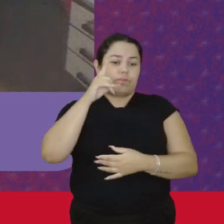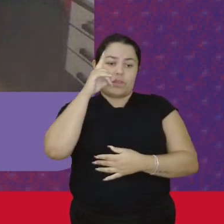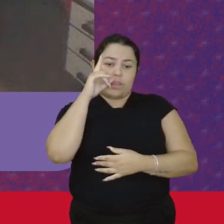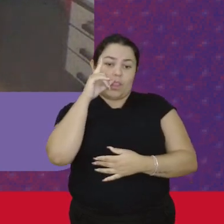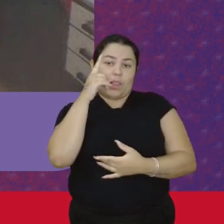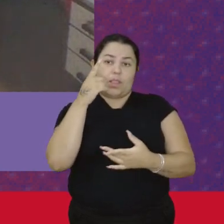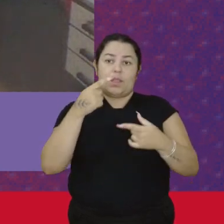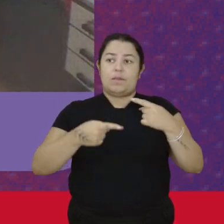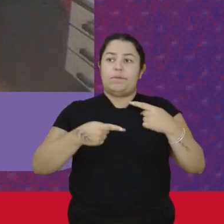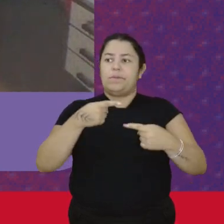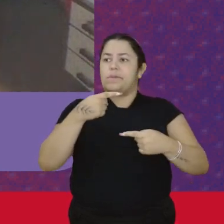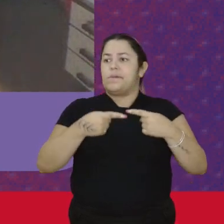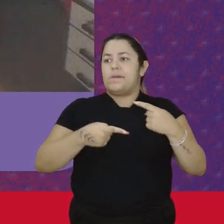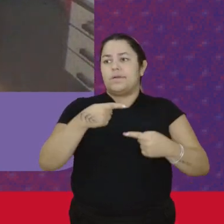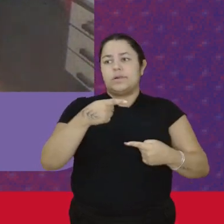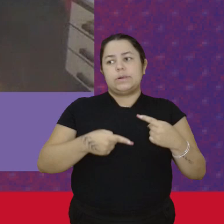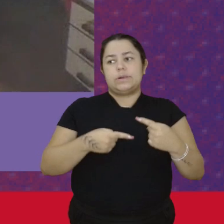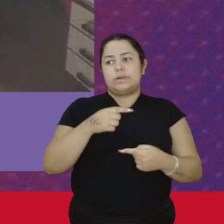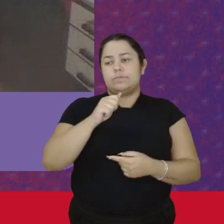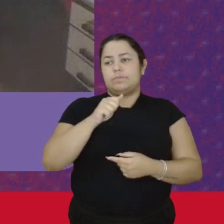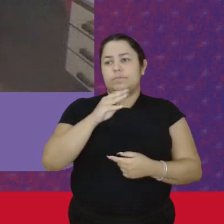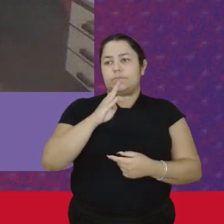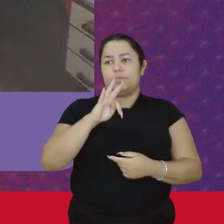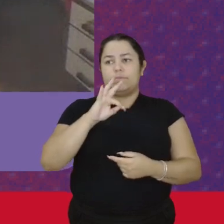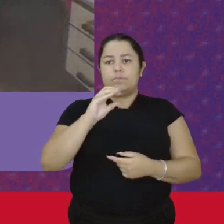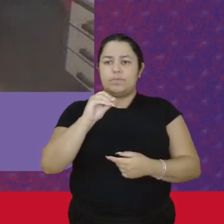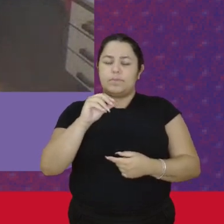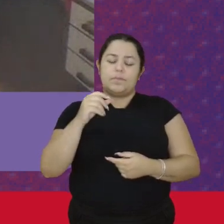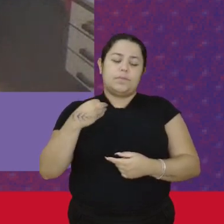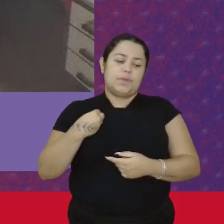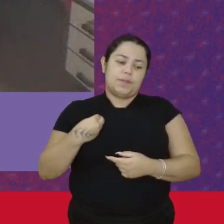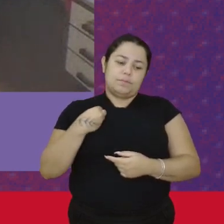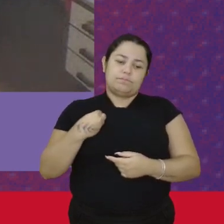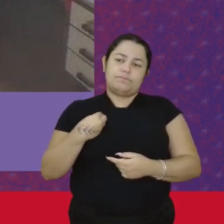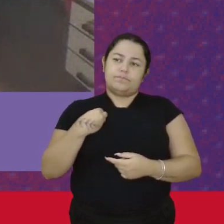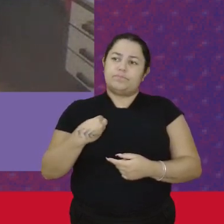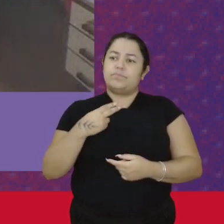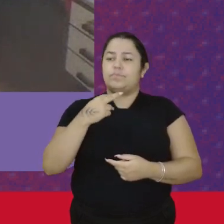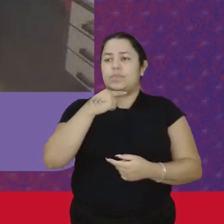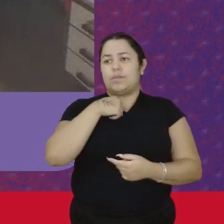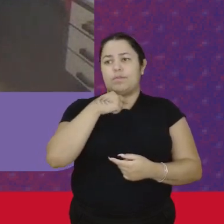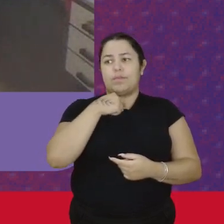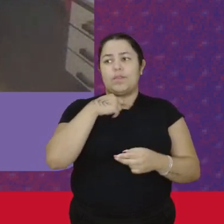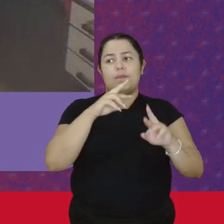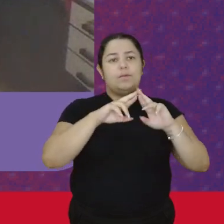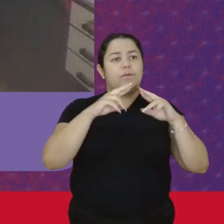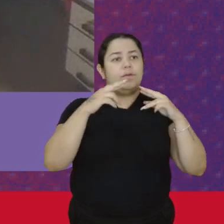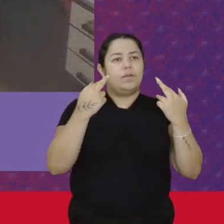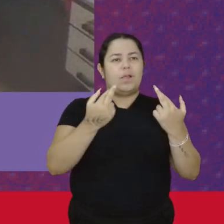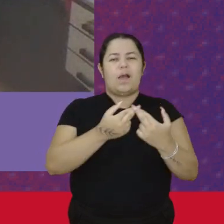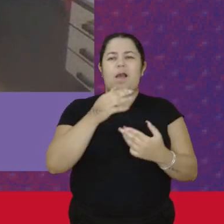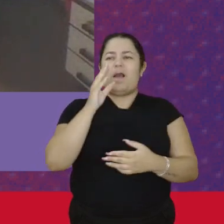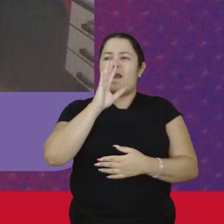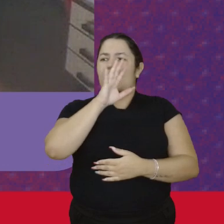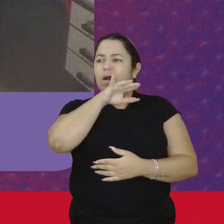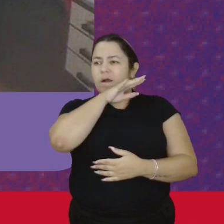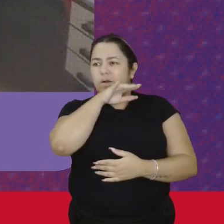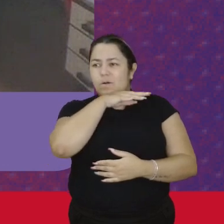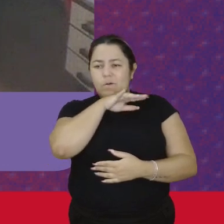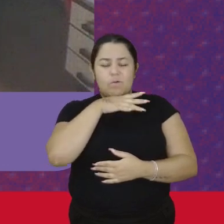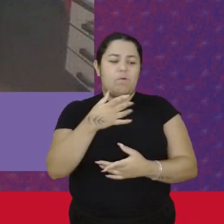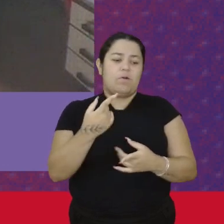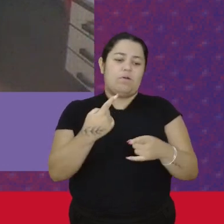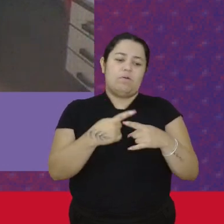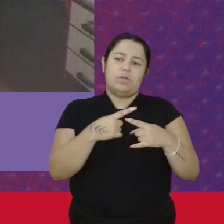gente discutia o aborto, que fazia parte da vida. Fulana não pode vir na reunião, fulana está mal, está com hemorragia. Por